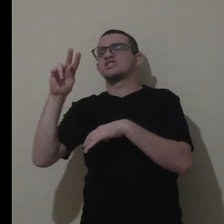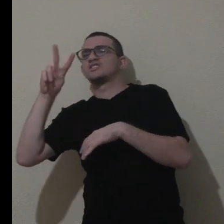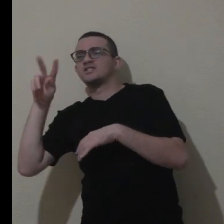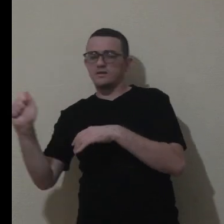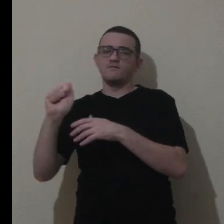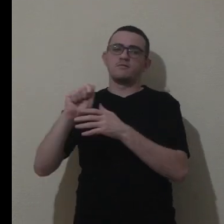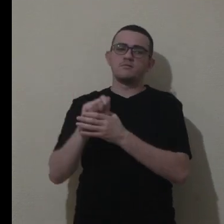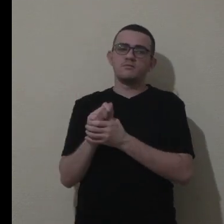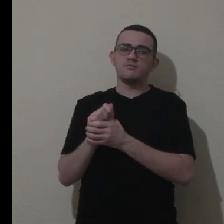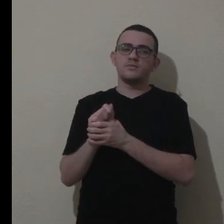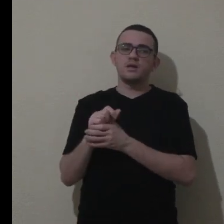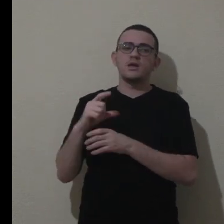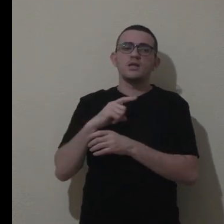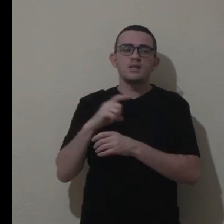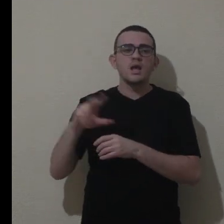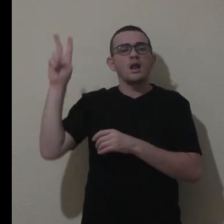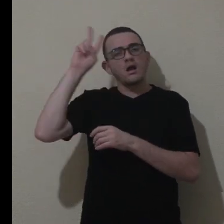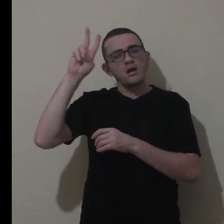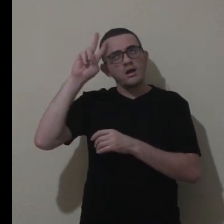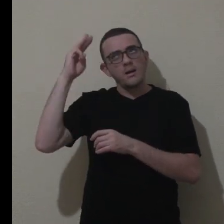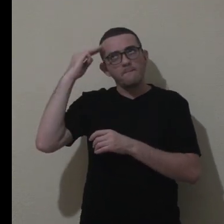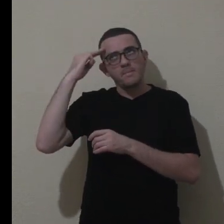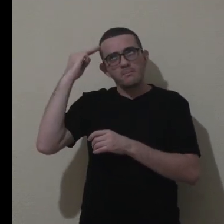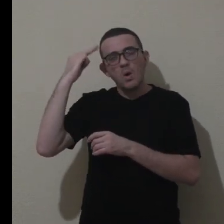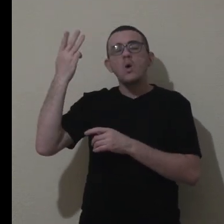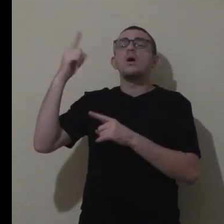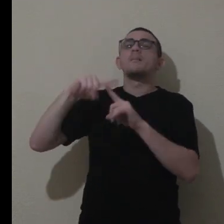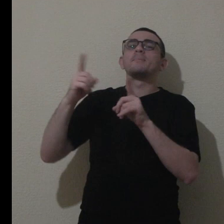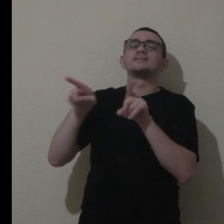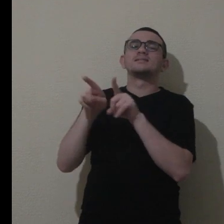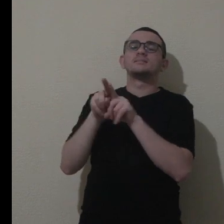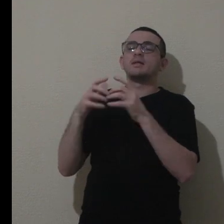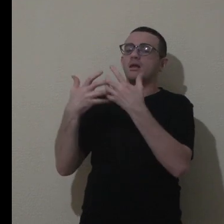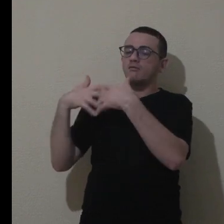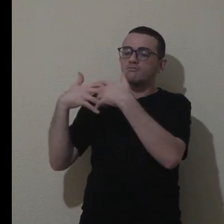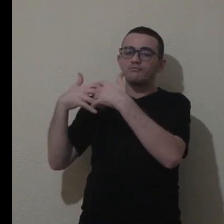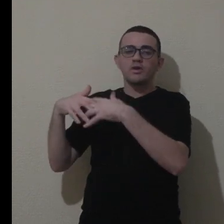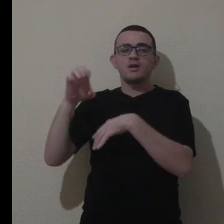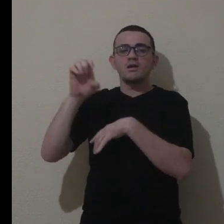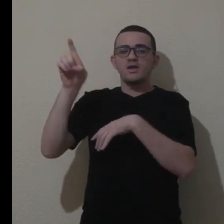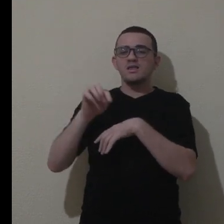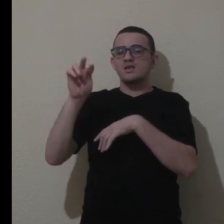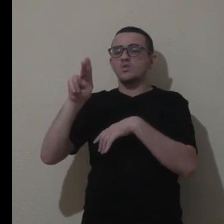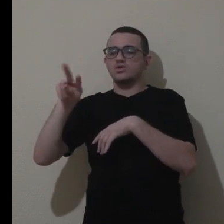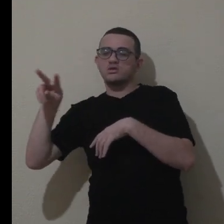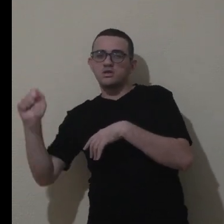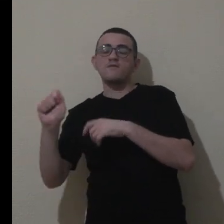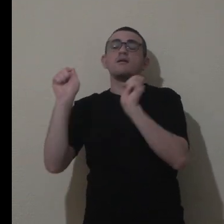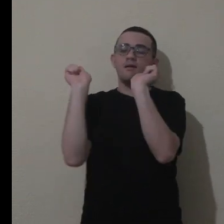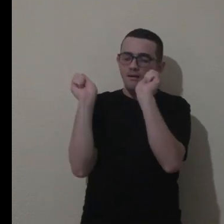executivas, tá? Tem a questão da memória, mas tem as funções executivas, que é o que faz